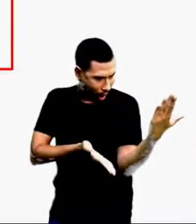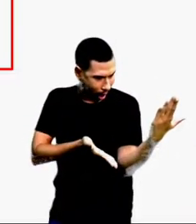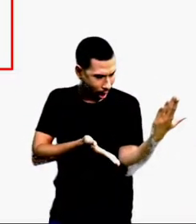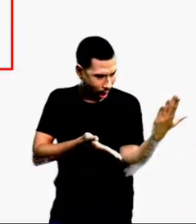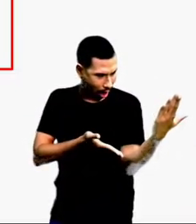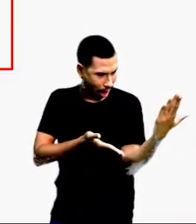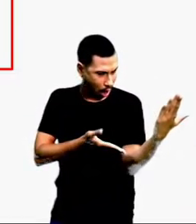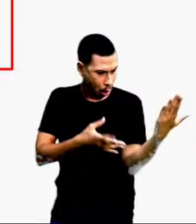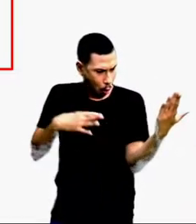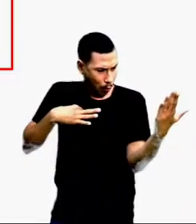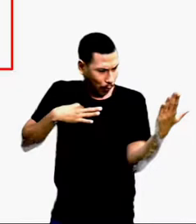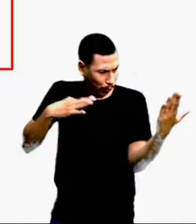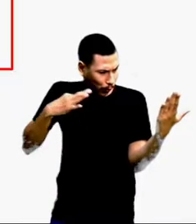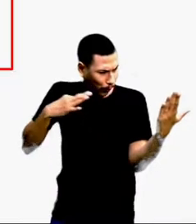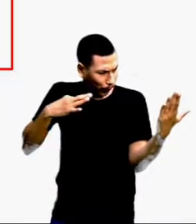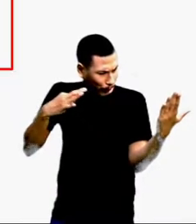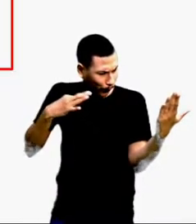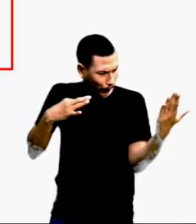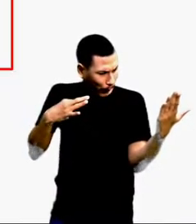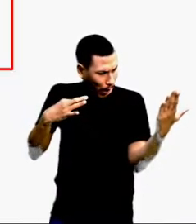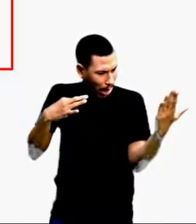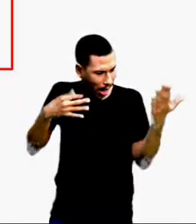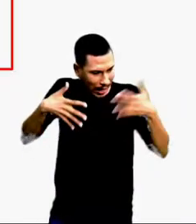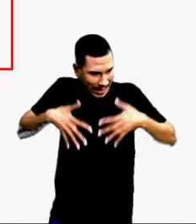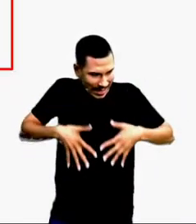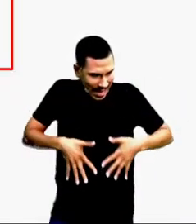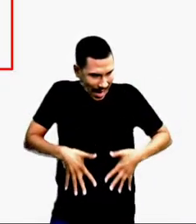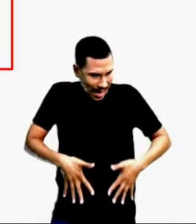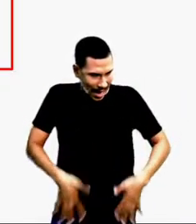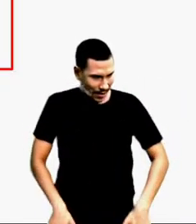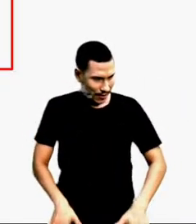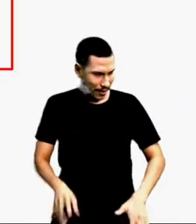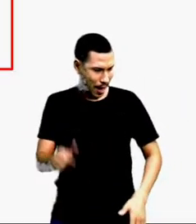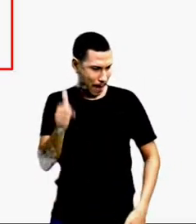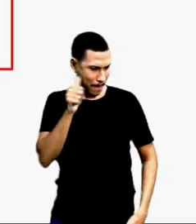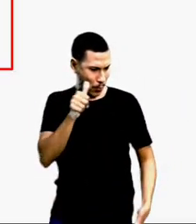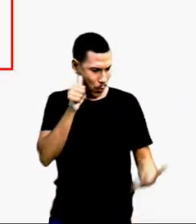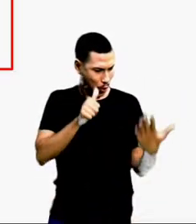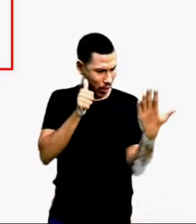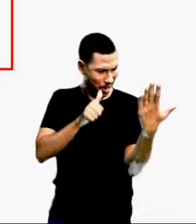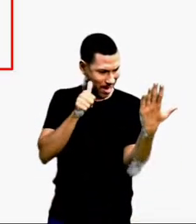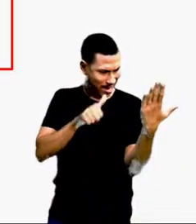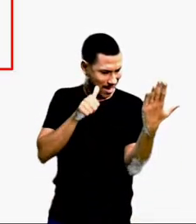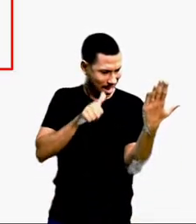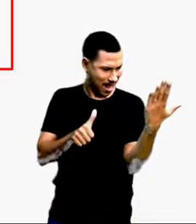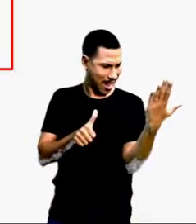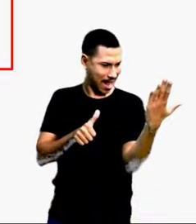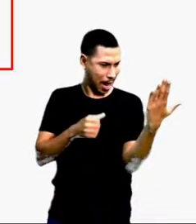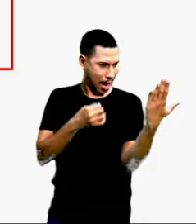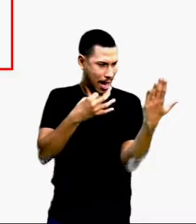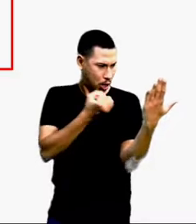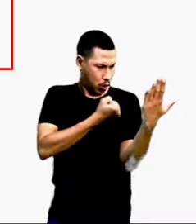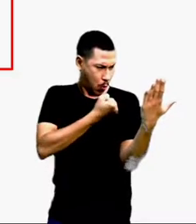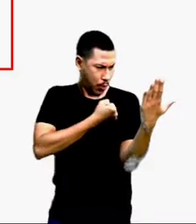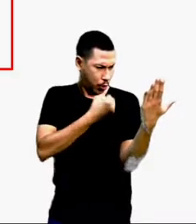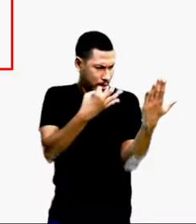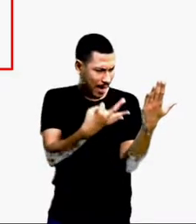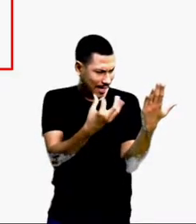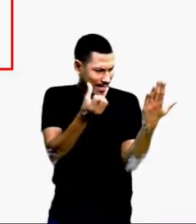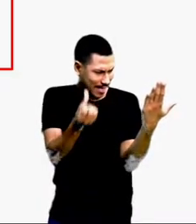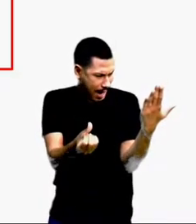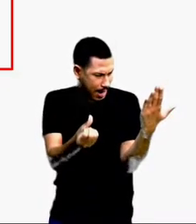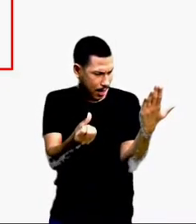calças ofertas da semana calça jeans feminina o tamanho dela 36